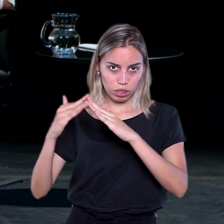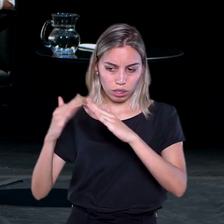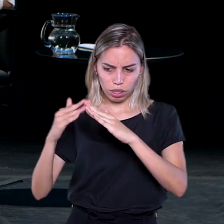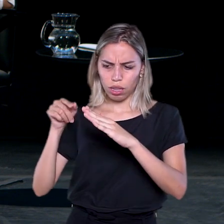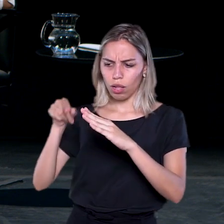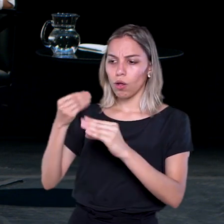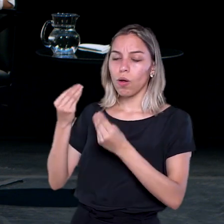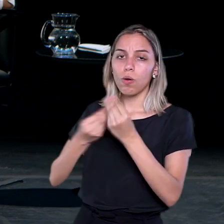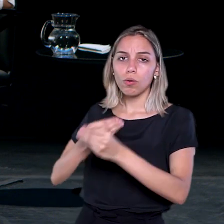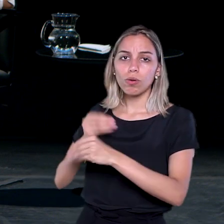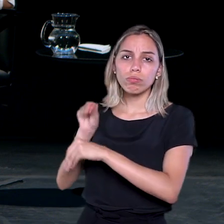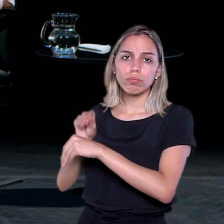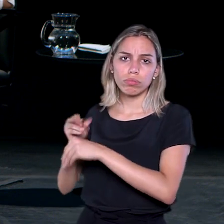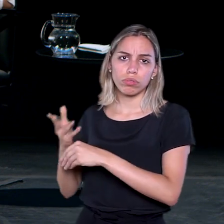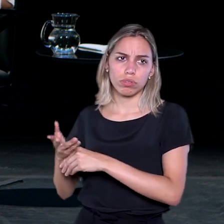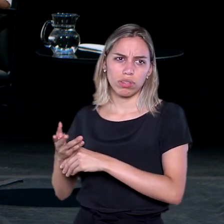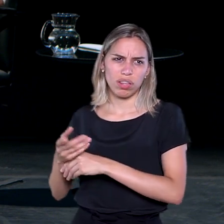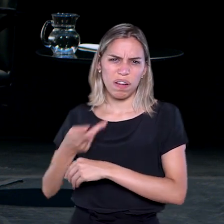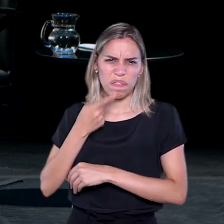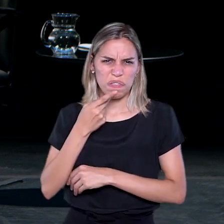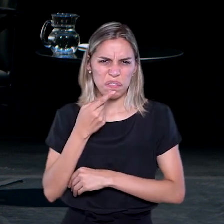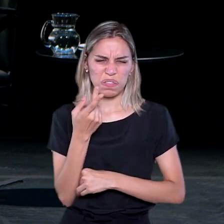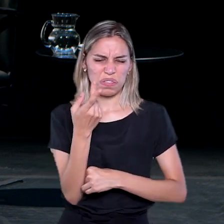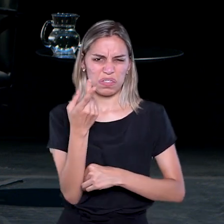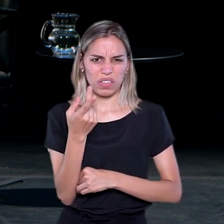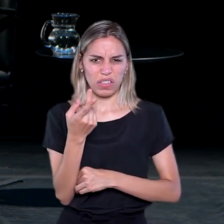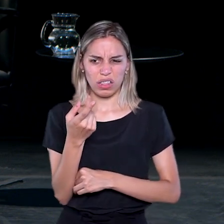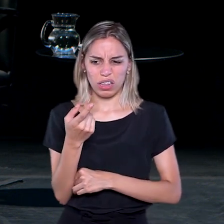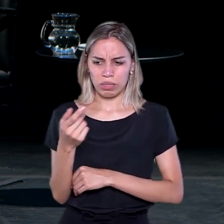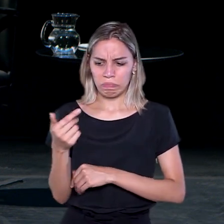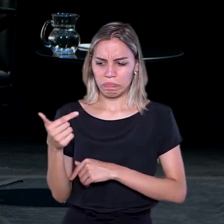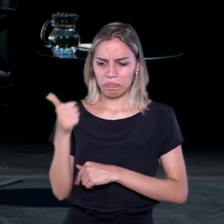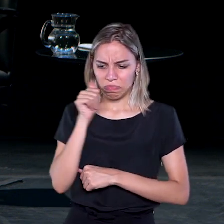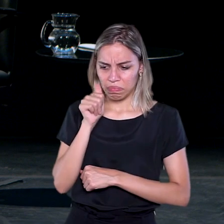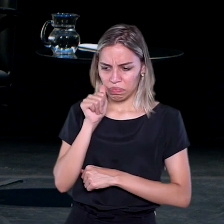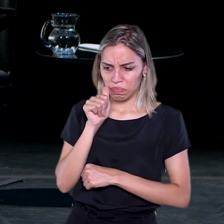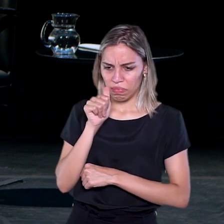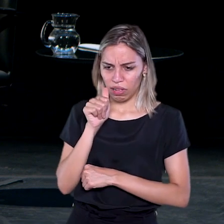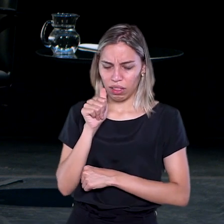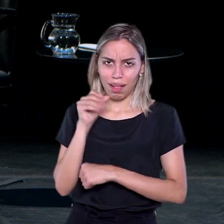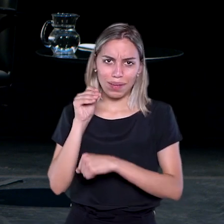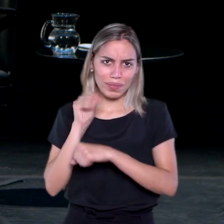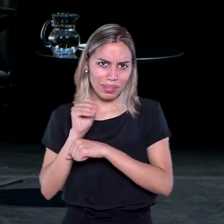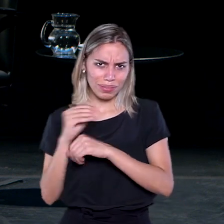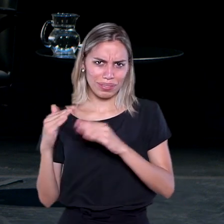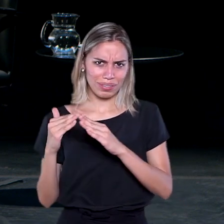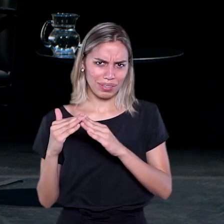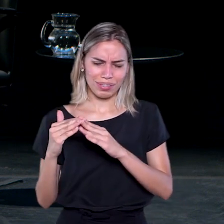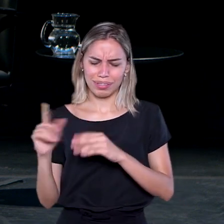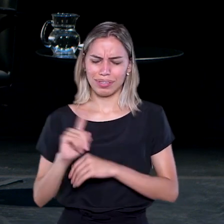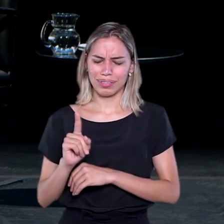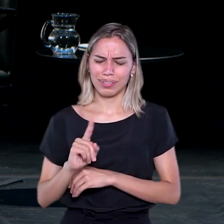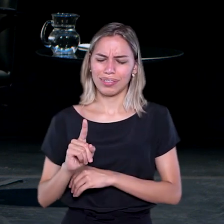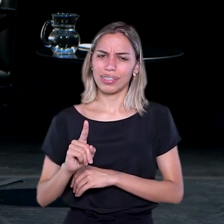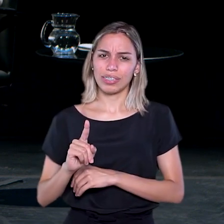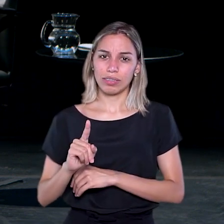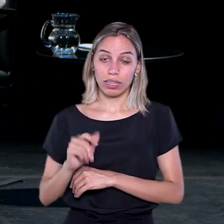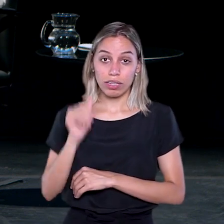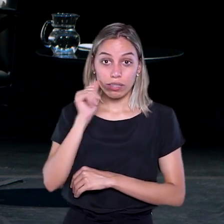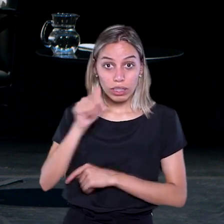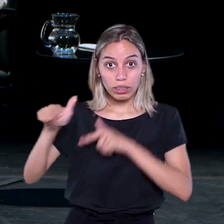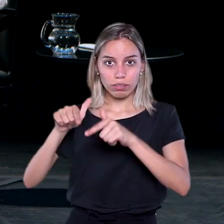seja ainda a expressão utilizada pela categoria, que a lei utiliza, porque trabalho doméstico, a gente falou aqui, prendas